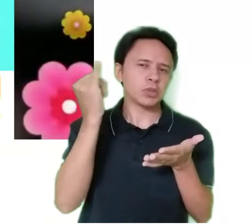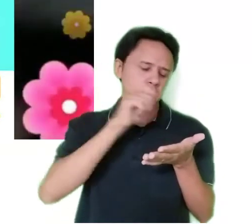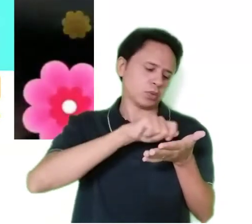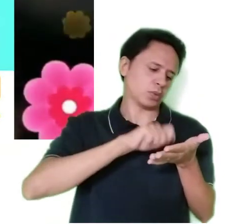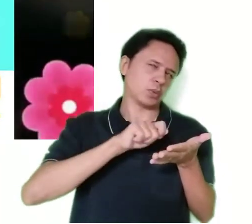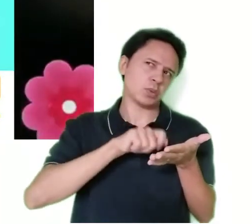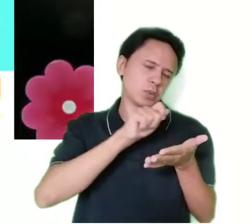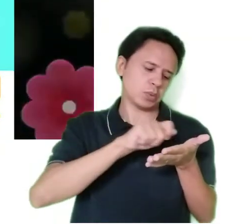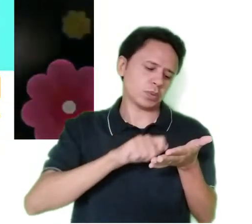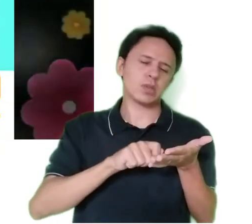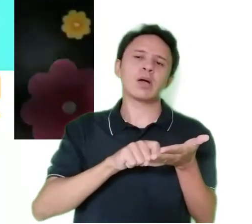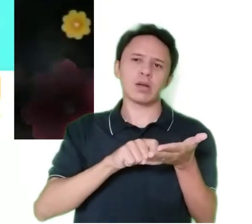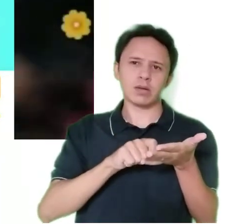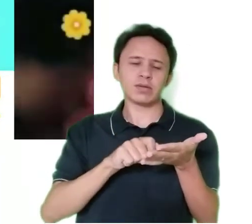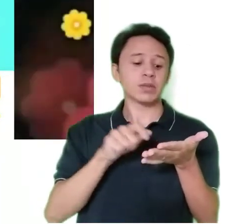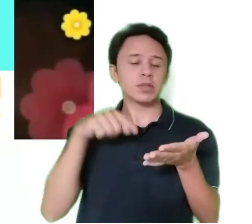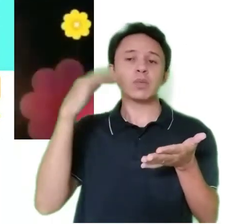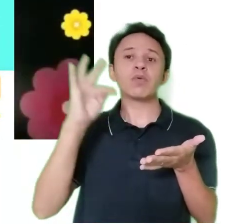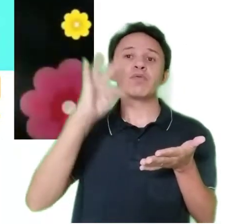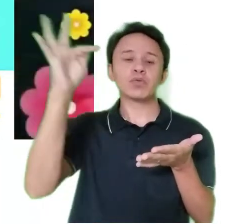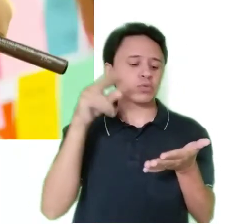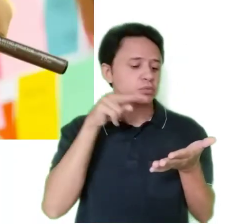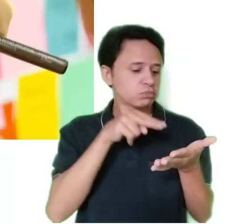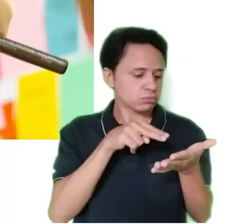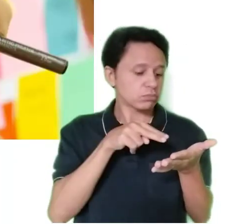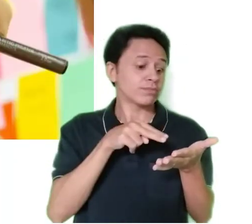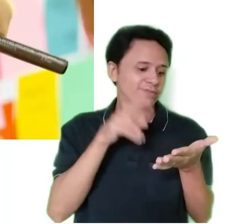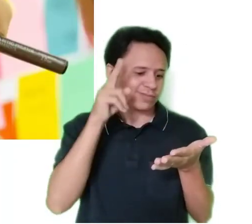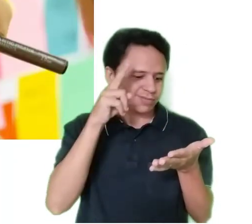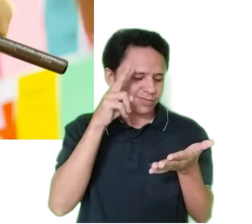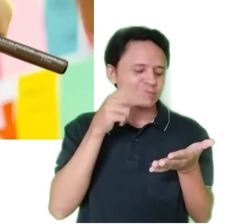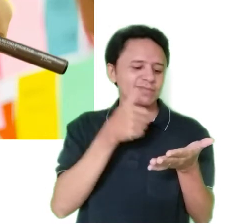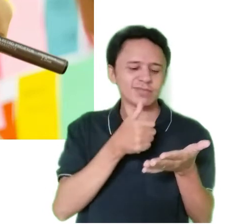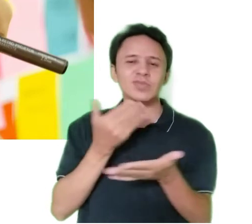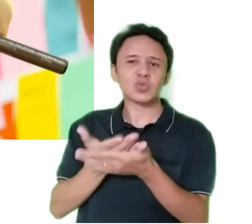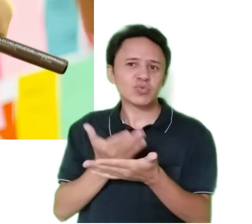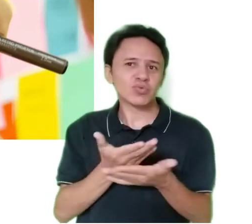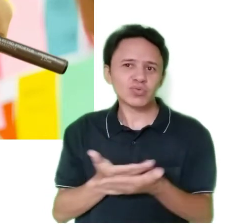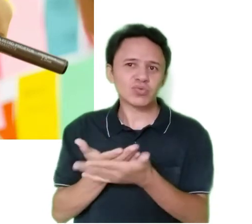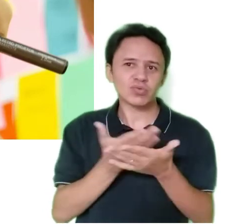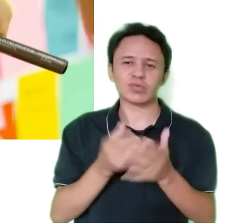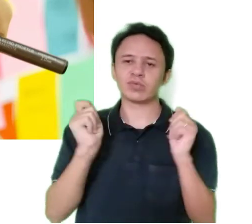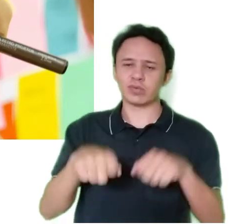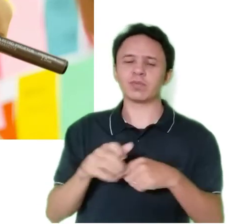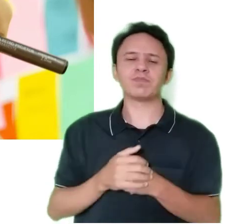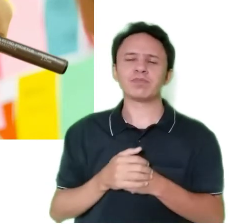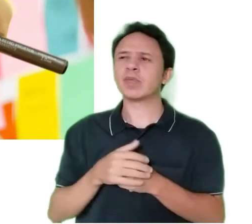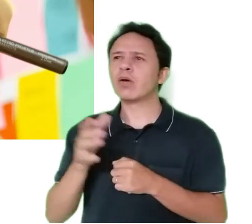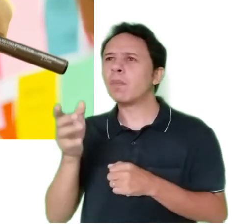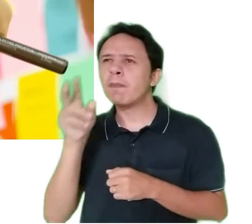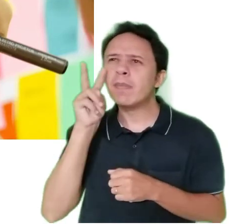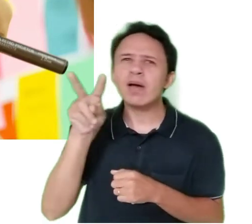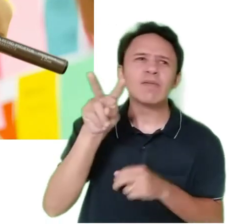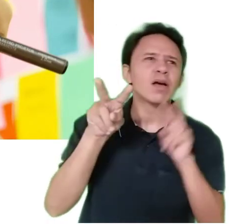consultar as informações e estudar. Nesse tipo de atividade, o desafio é capturar